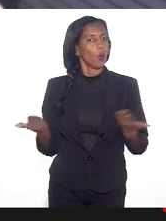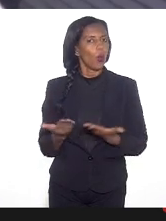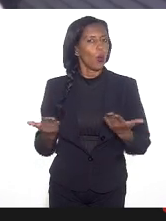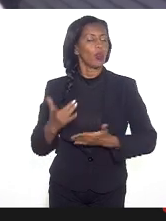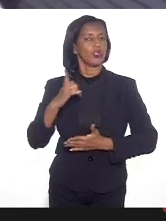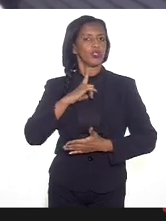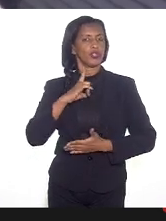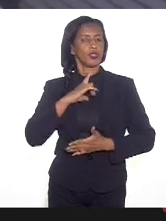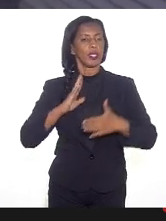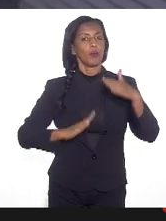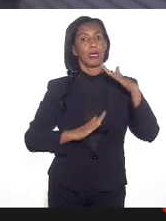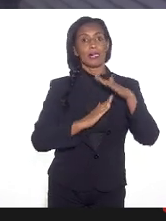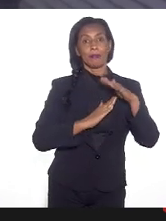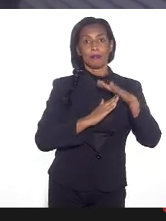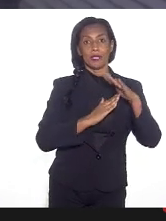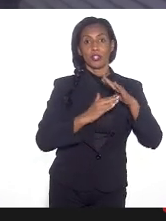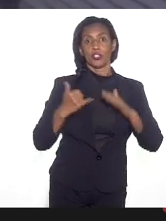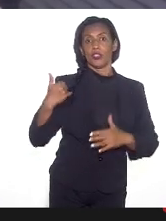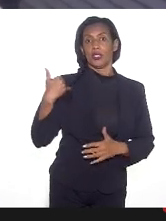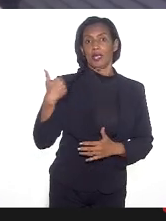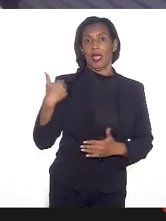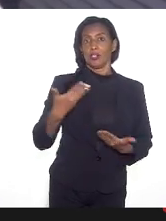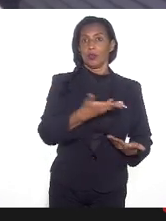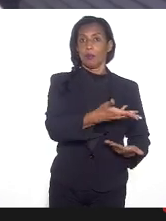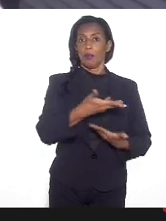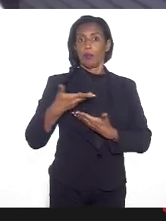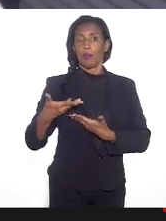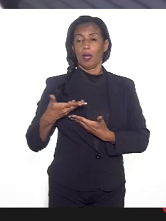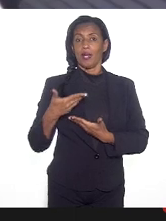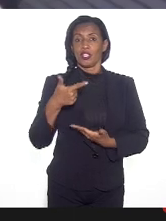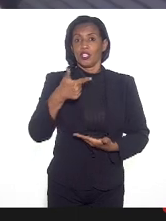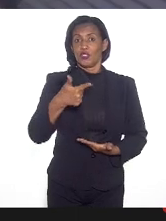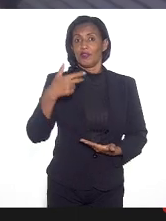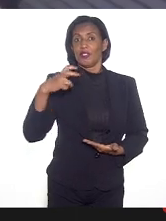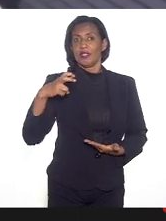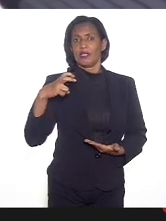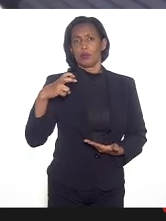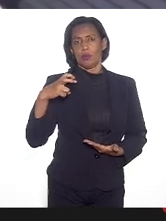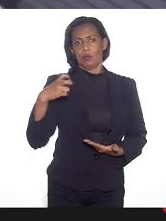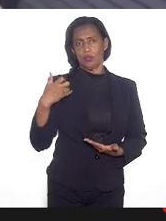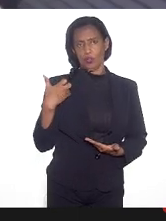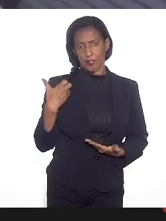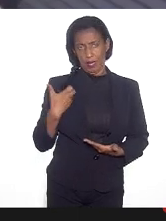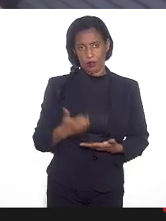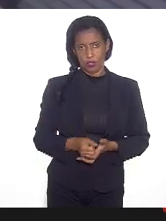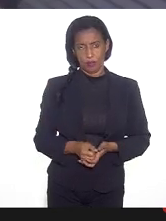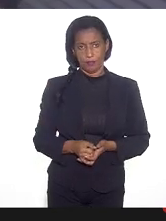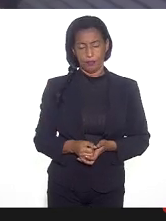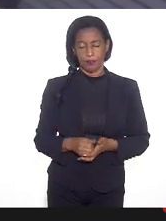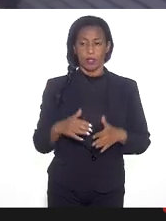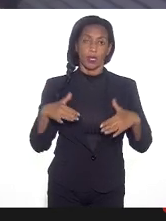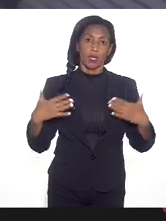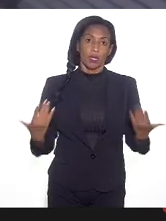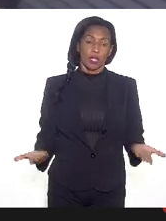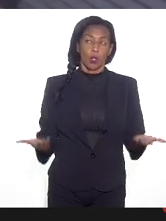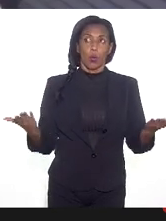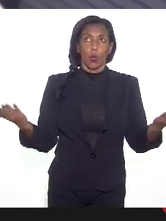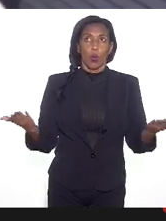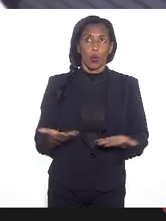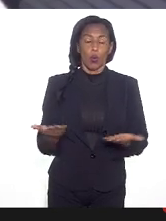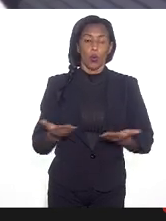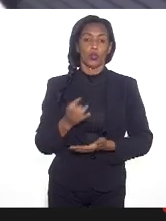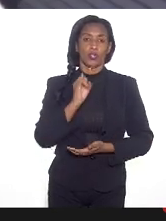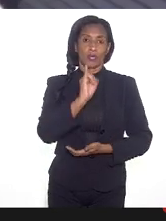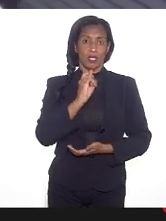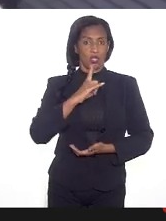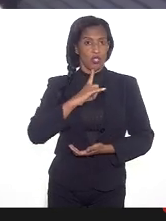um limite de idade para a convocação de 25 anos de idade. Então, hoje, se a gente tem